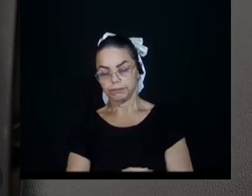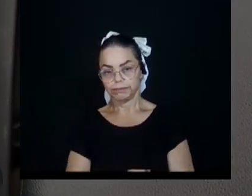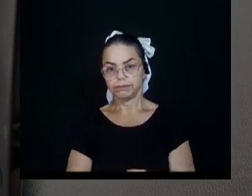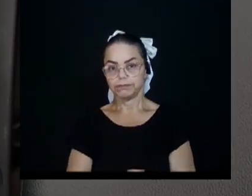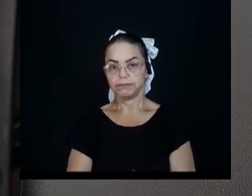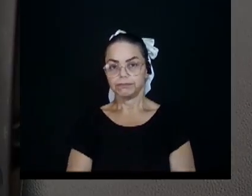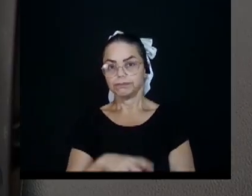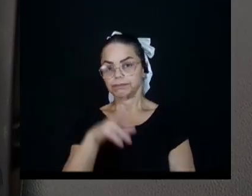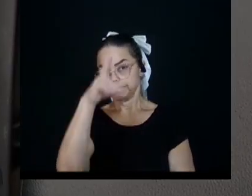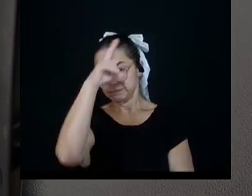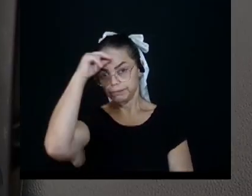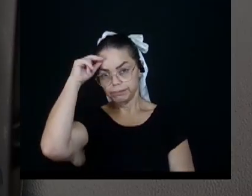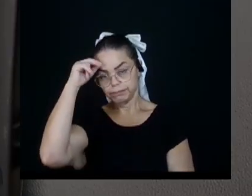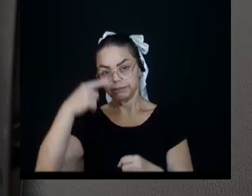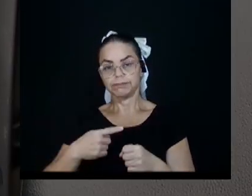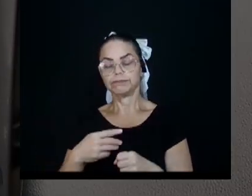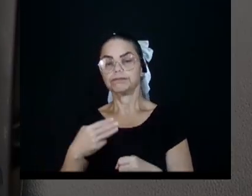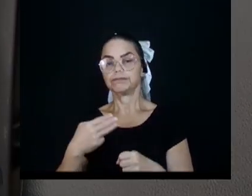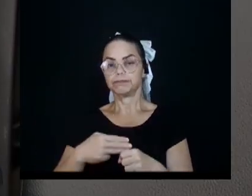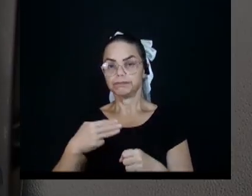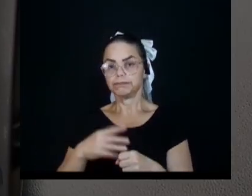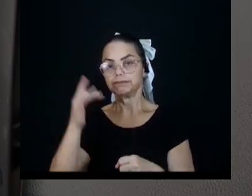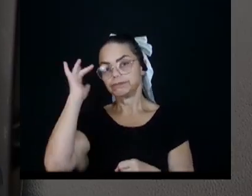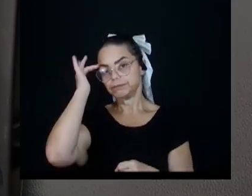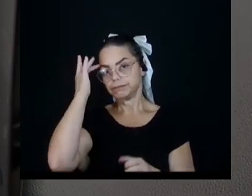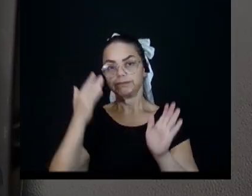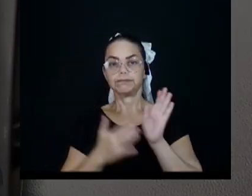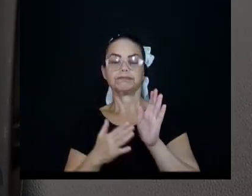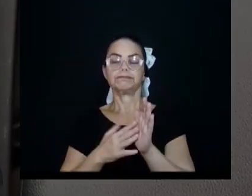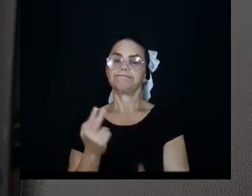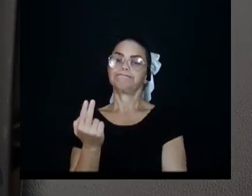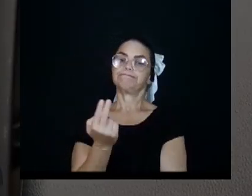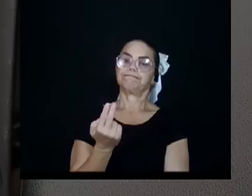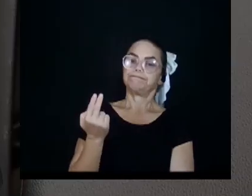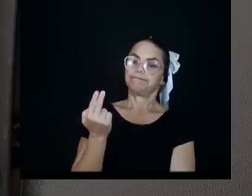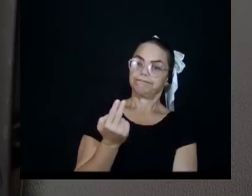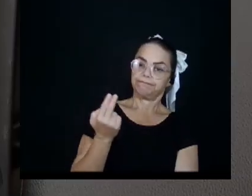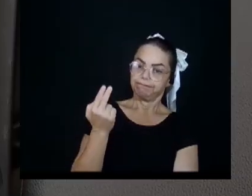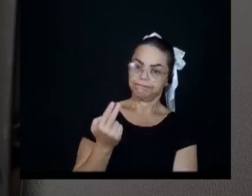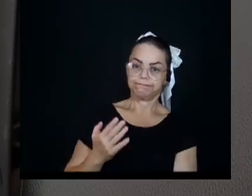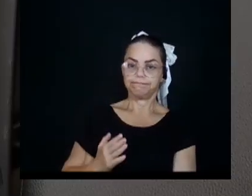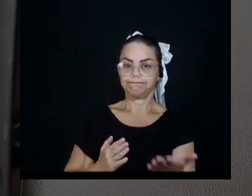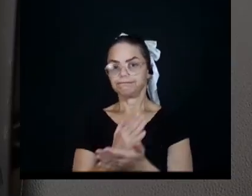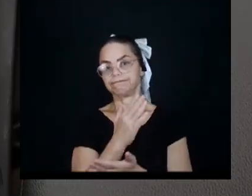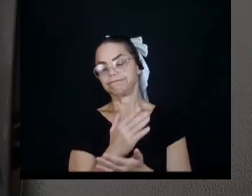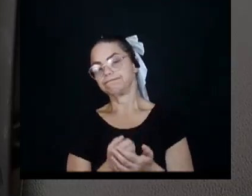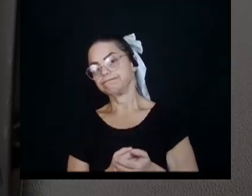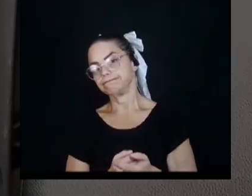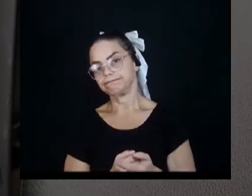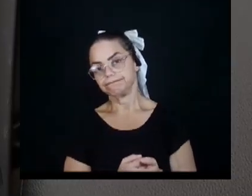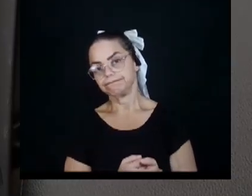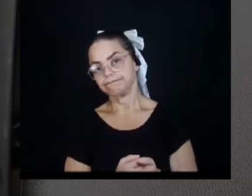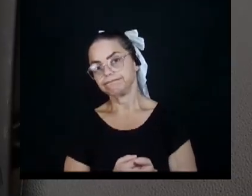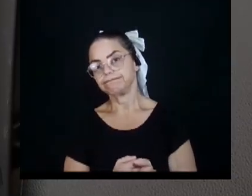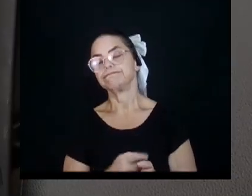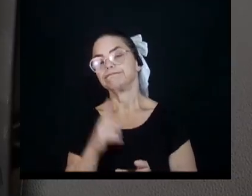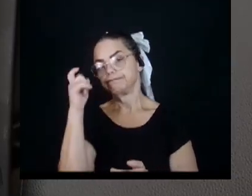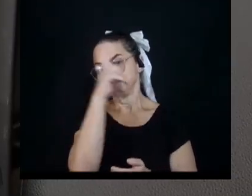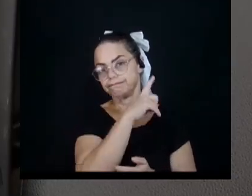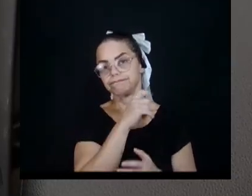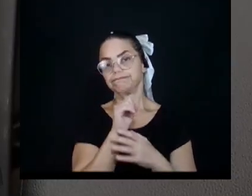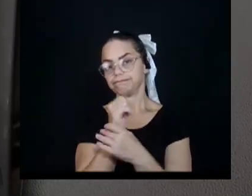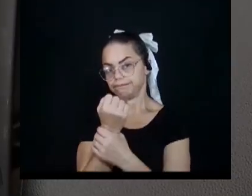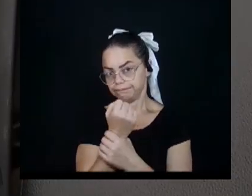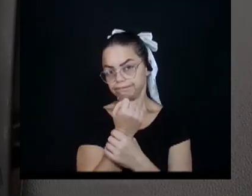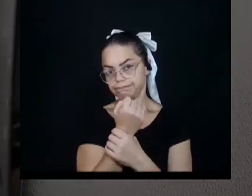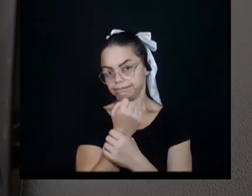por enquanto, acha que a proposta não é possível de ser aprovada porque eles enfrentam dificuldades em garantir esse